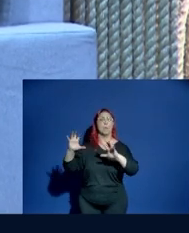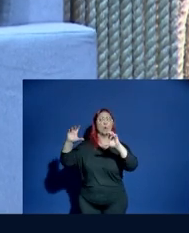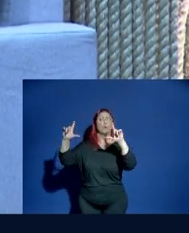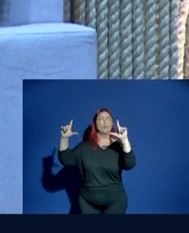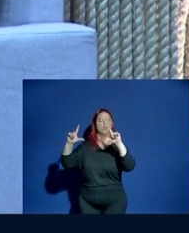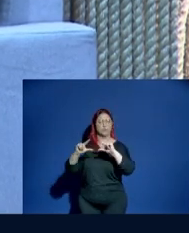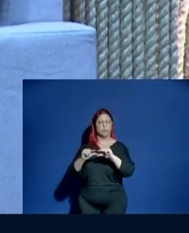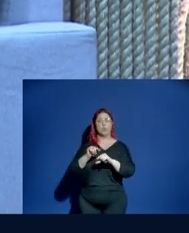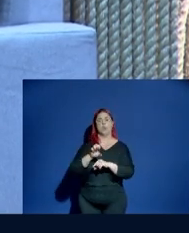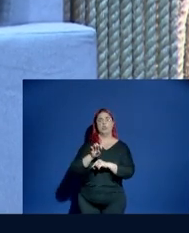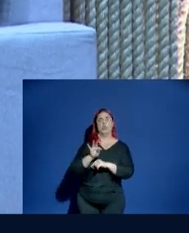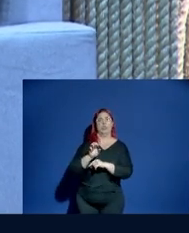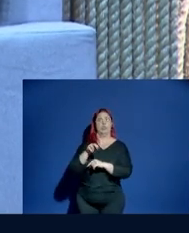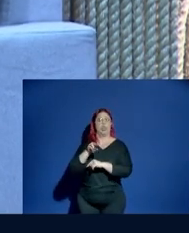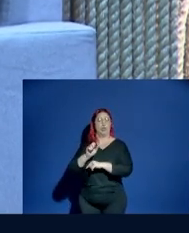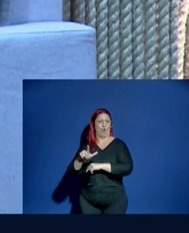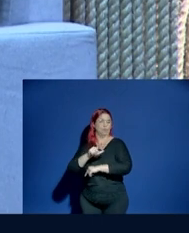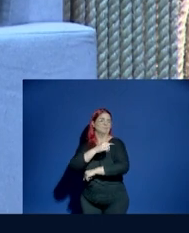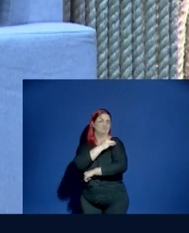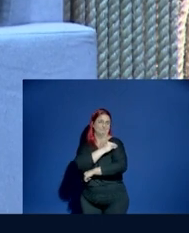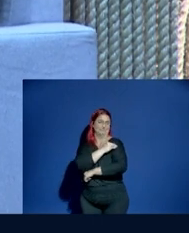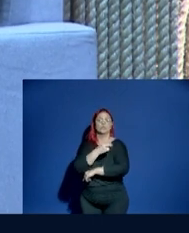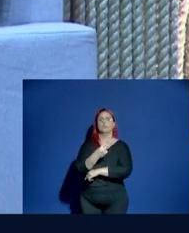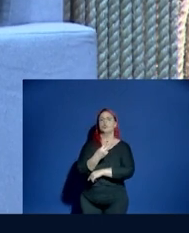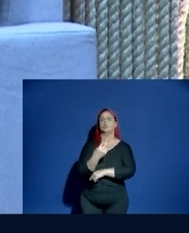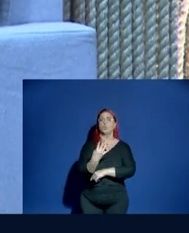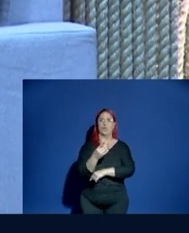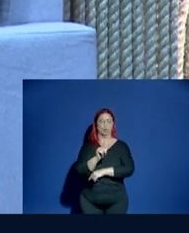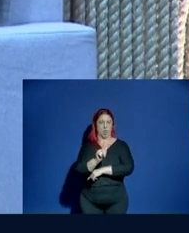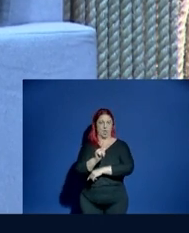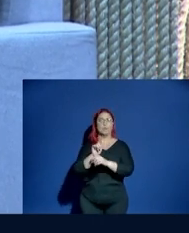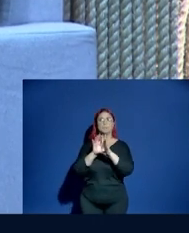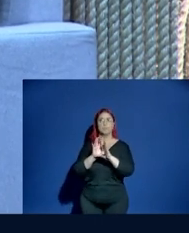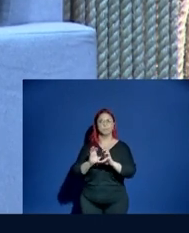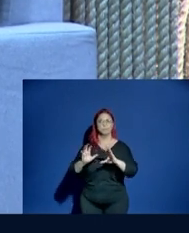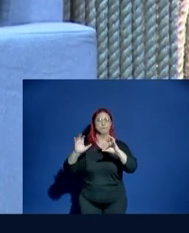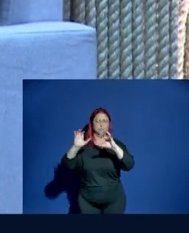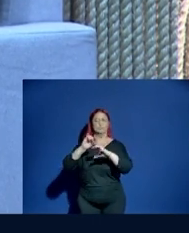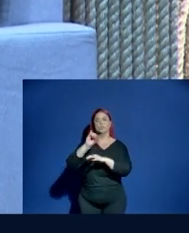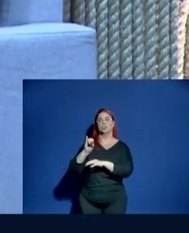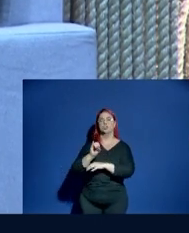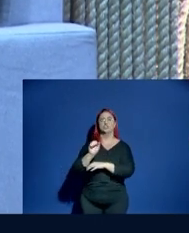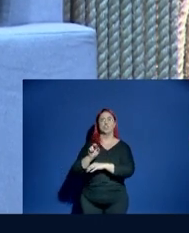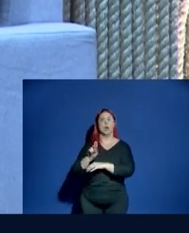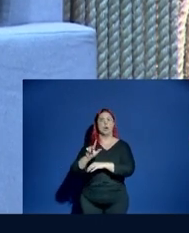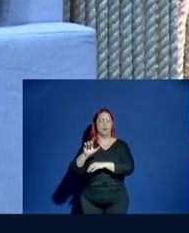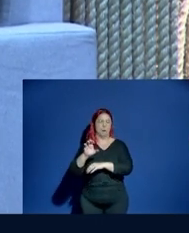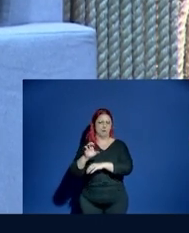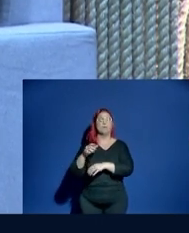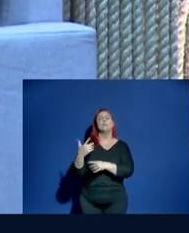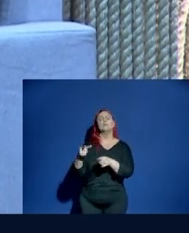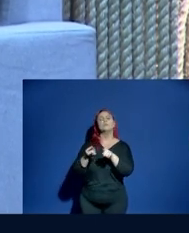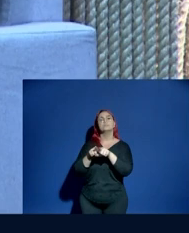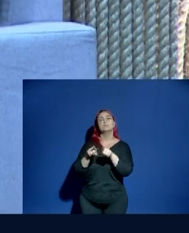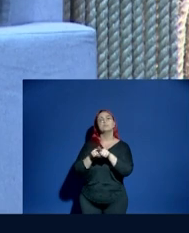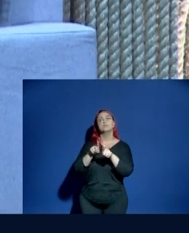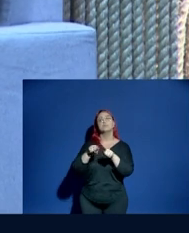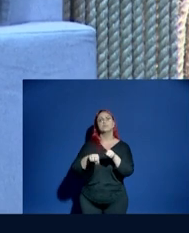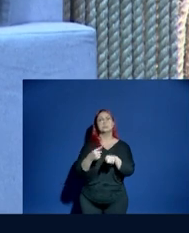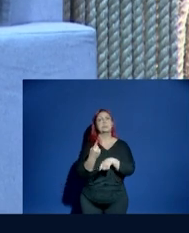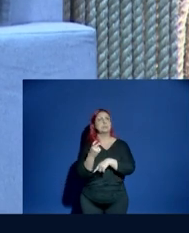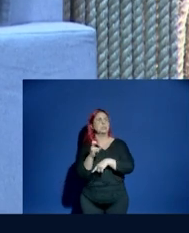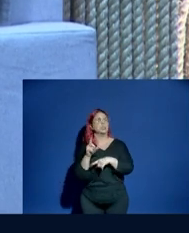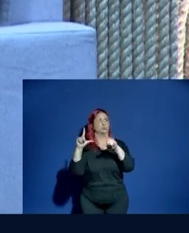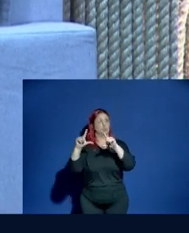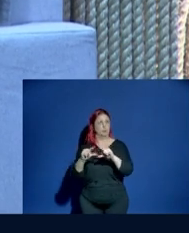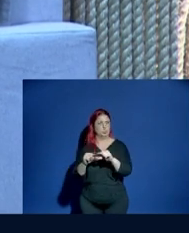etanol que hoje está mais ou menos 24 gramas é de CO2 por Mega jaule para mais ou menos 15 16g de CO2